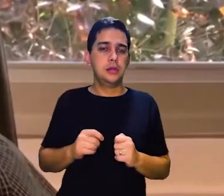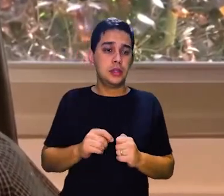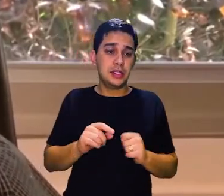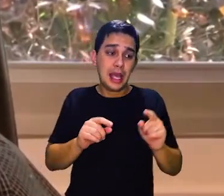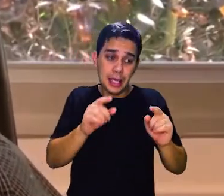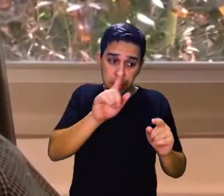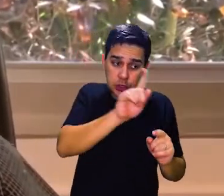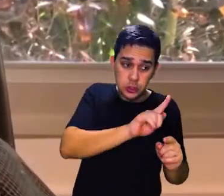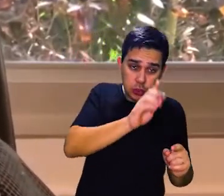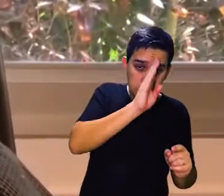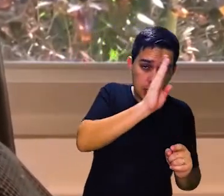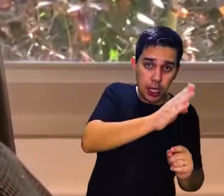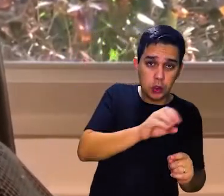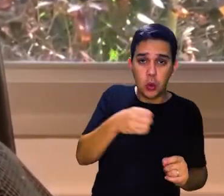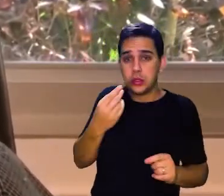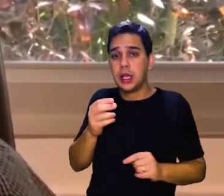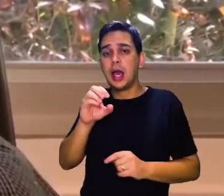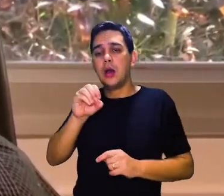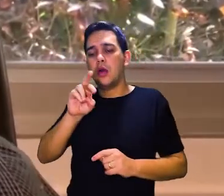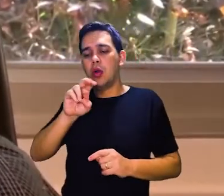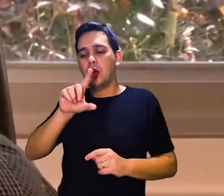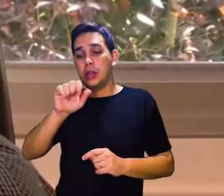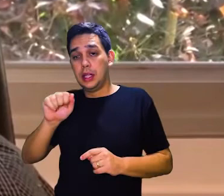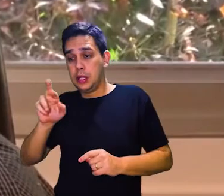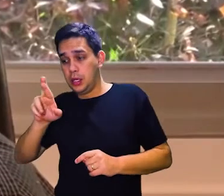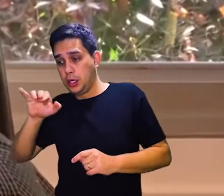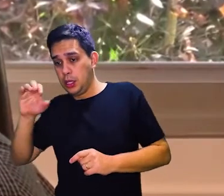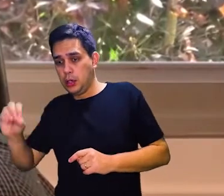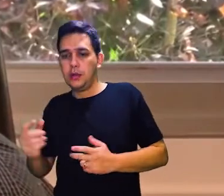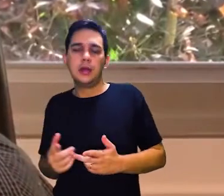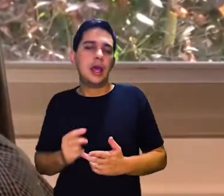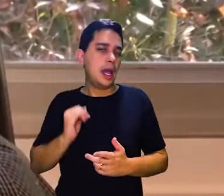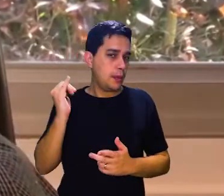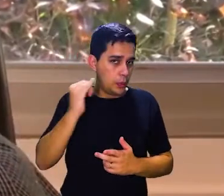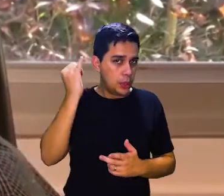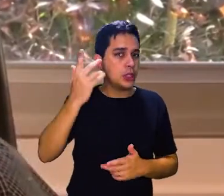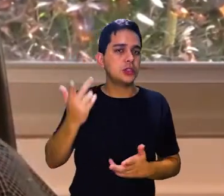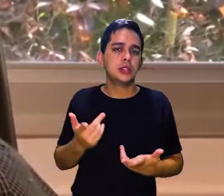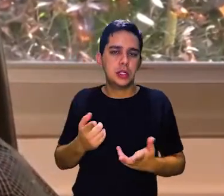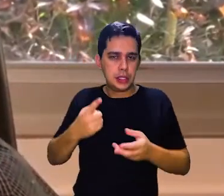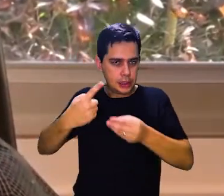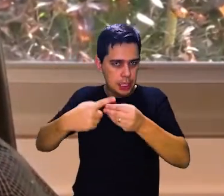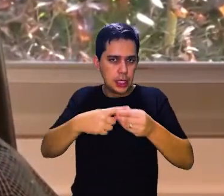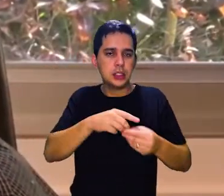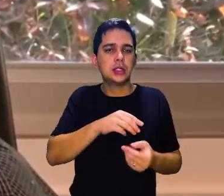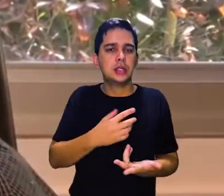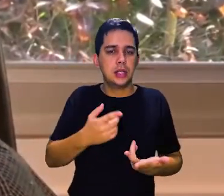até questão, né, de interesse do município também. Saber se essa